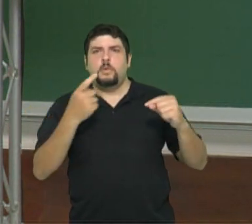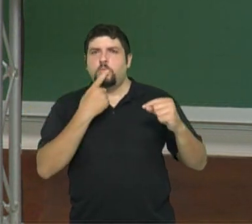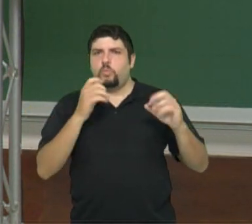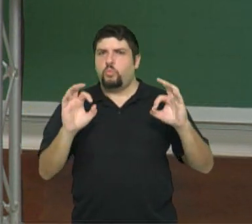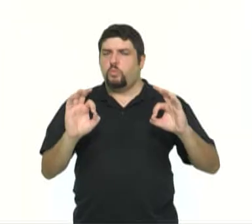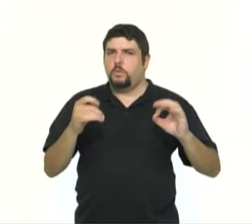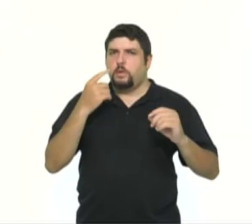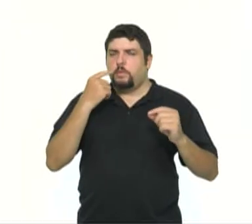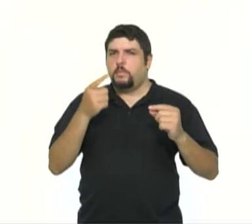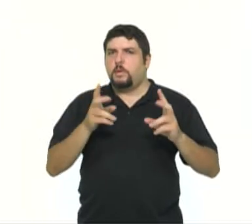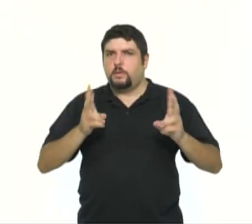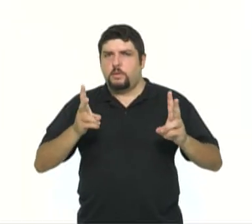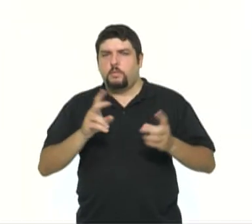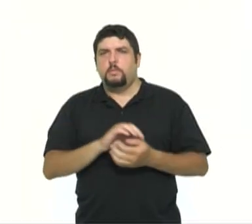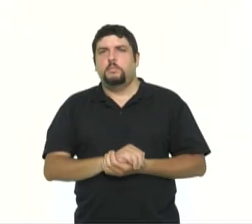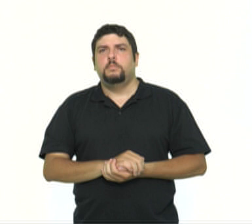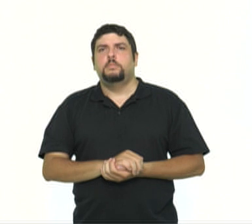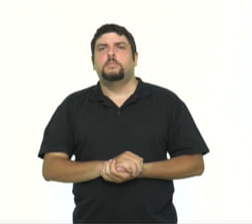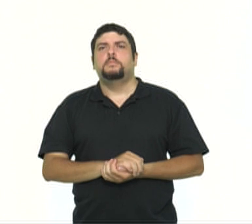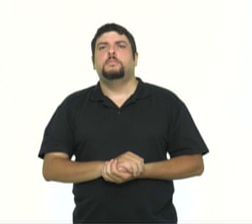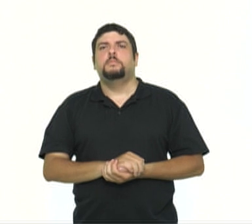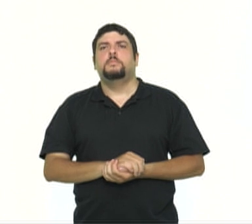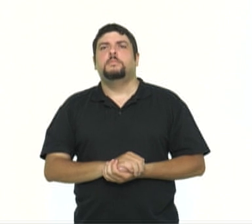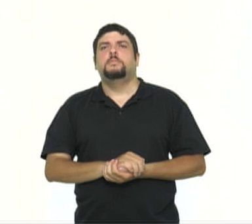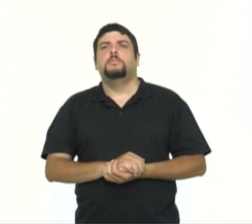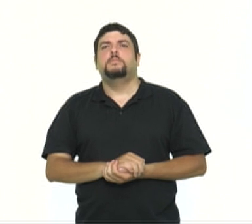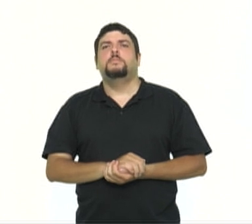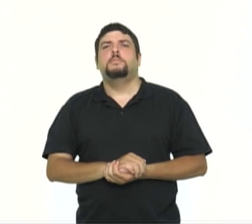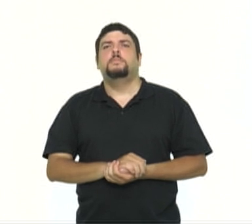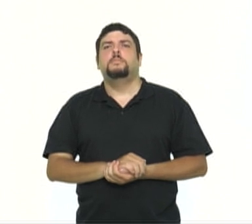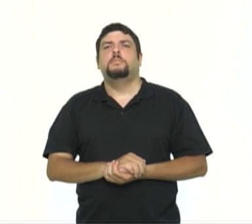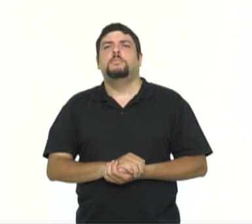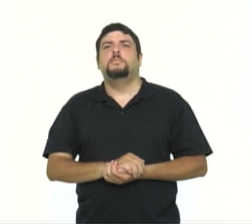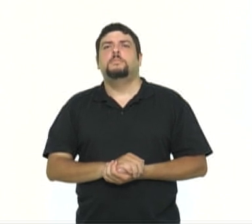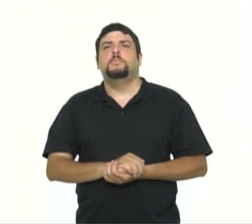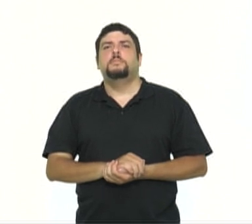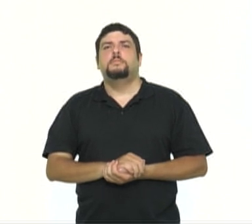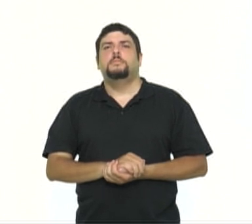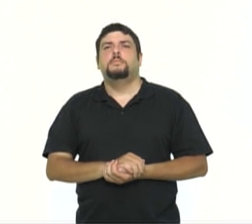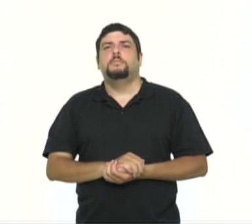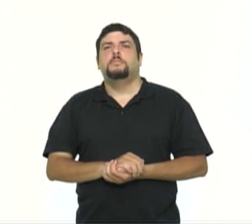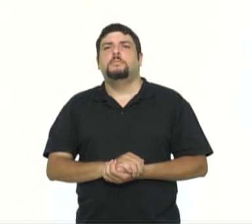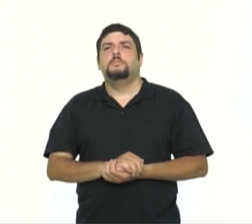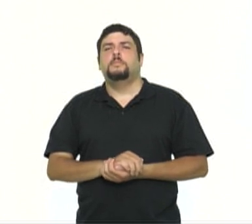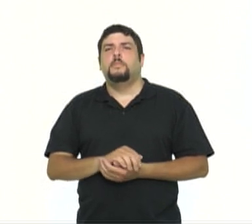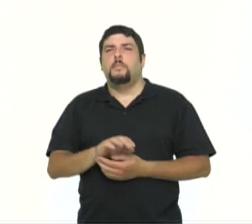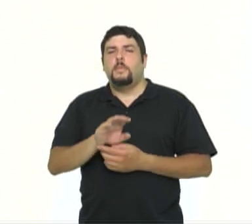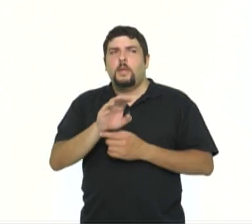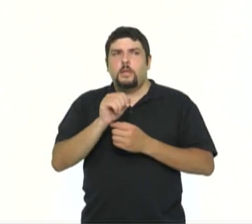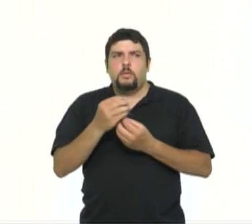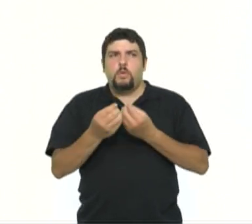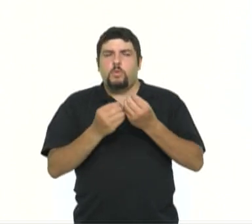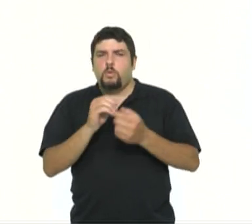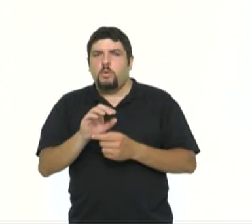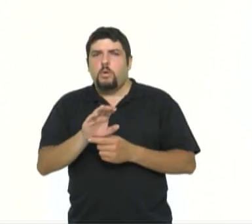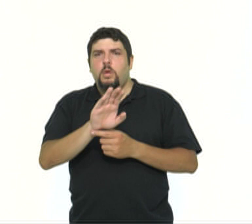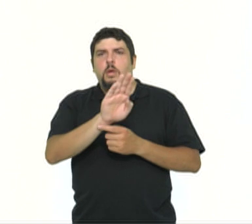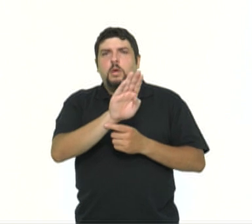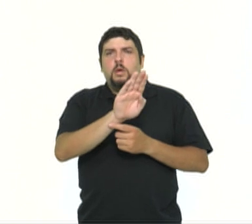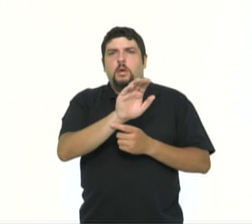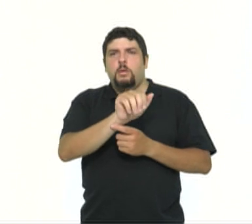coisa. Si, no, do, bra, em, ó, braem, o A e o E, as